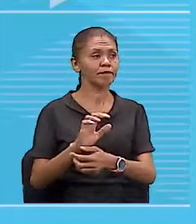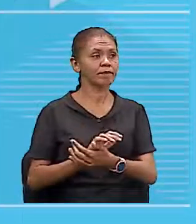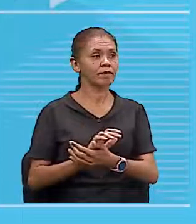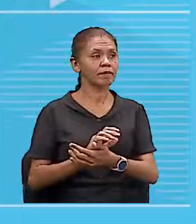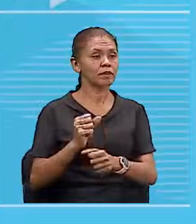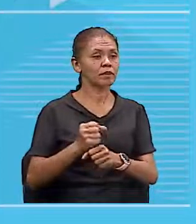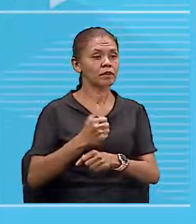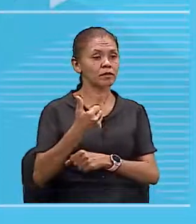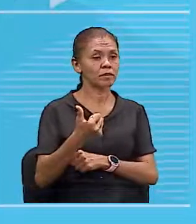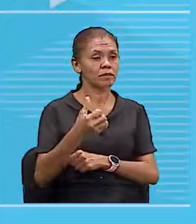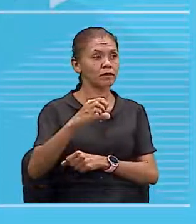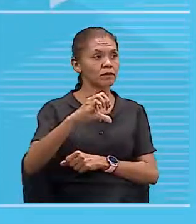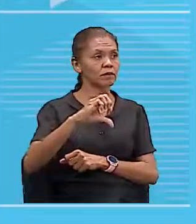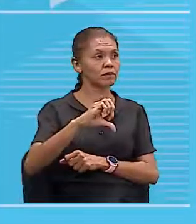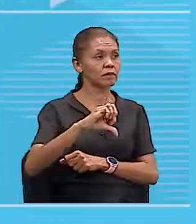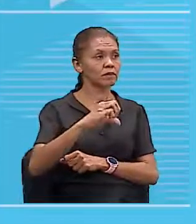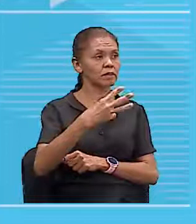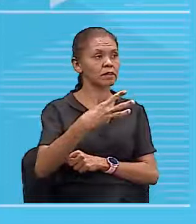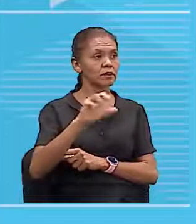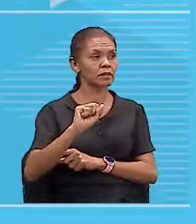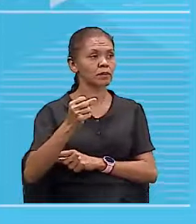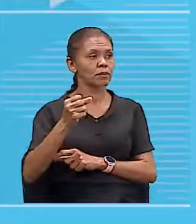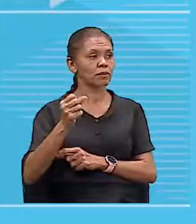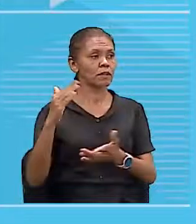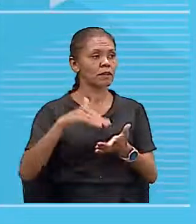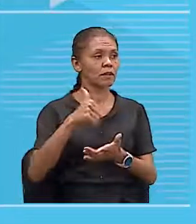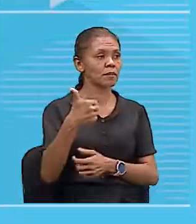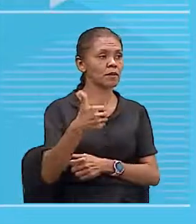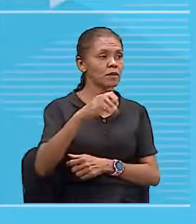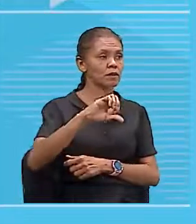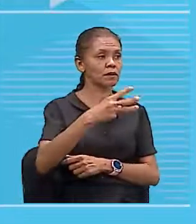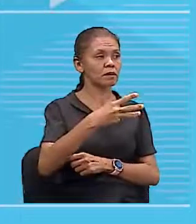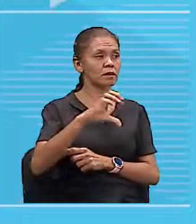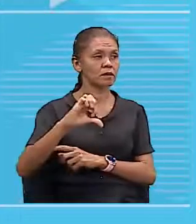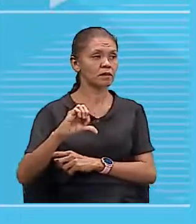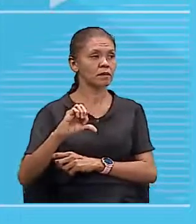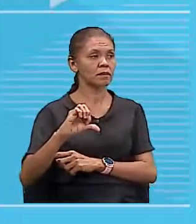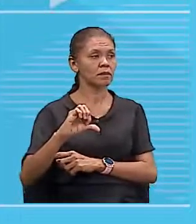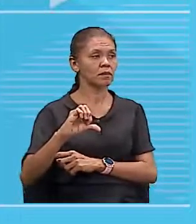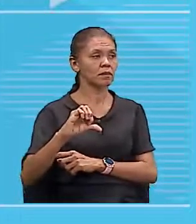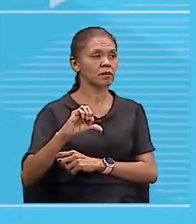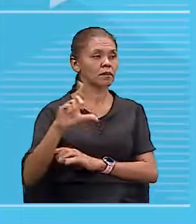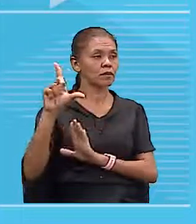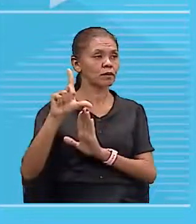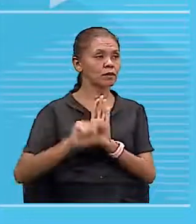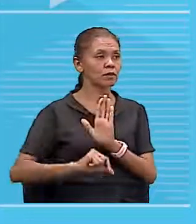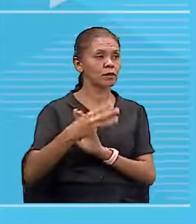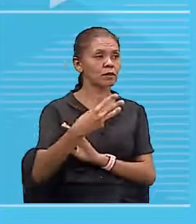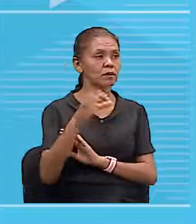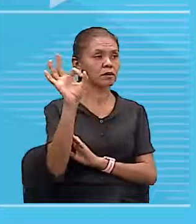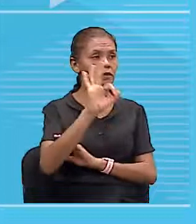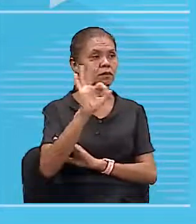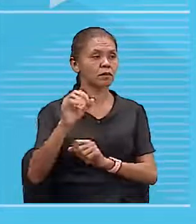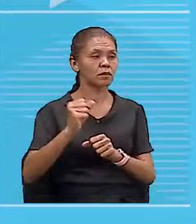1938 e 39 recuaram para 3% Oi professor